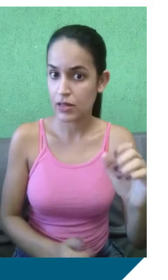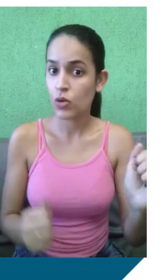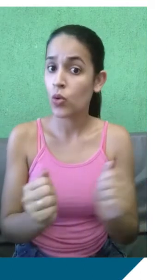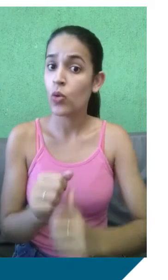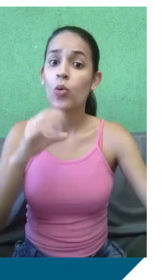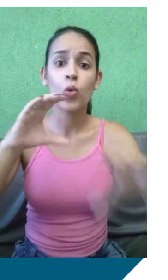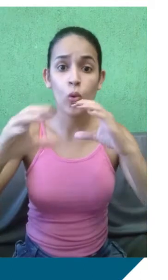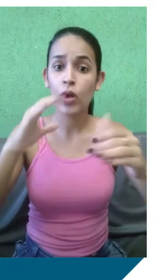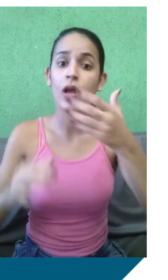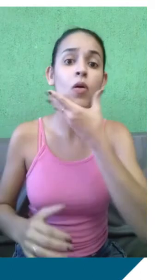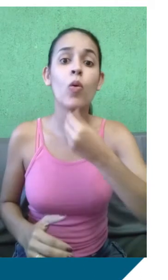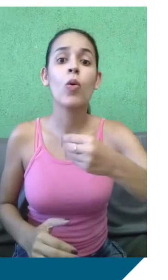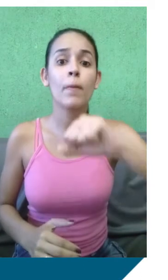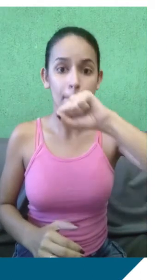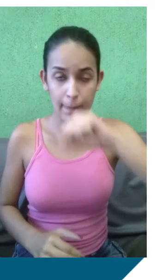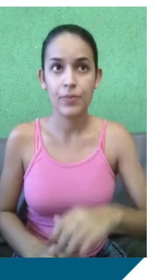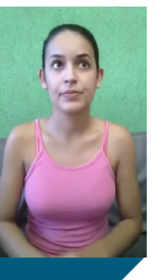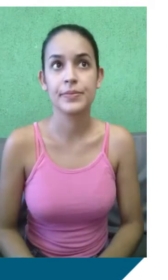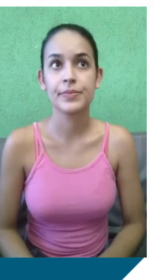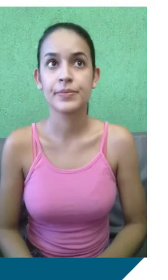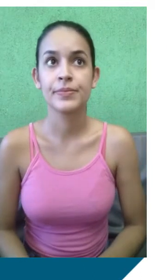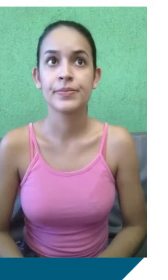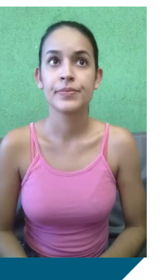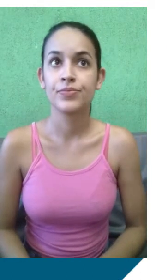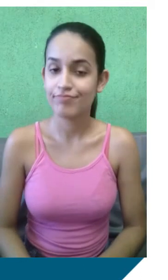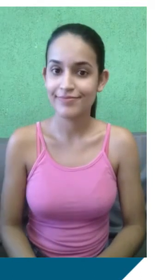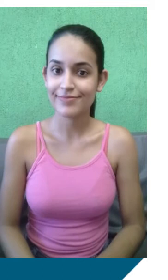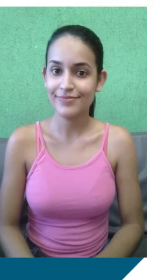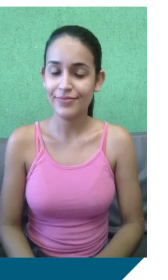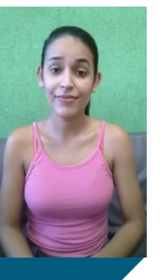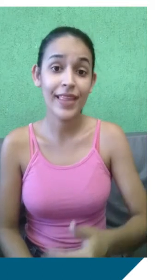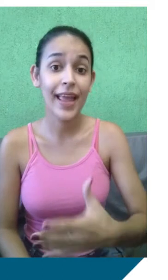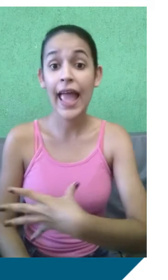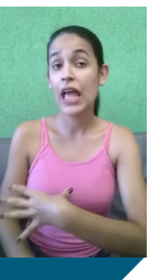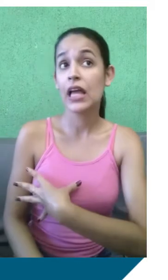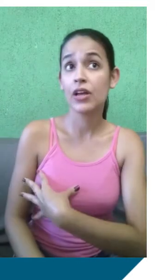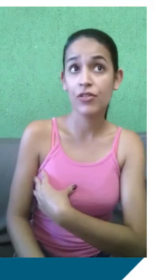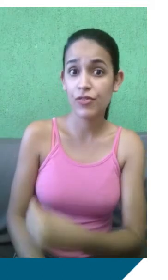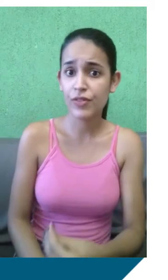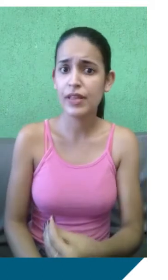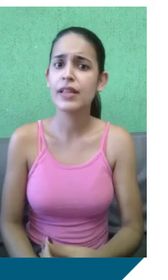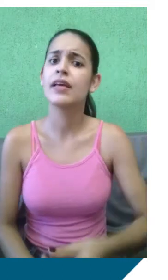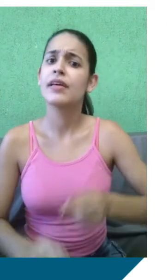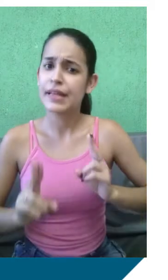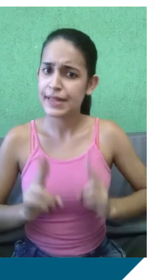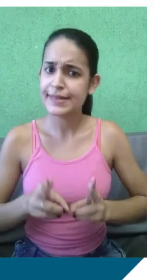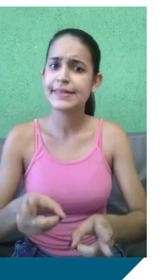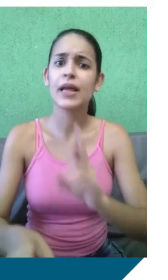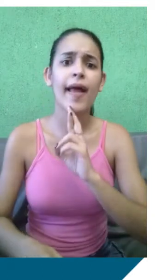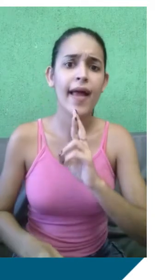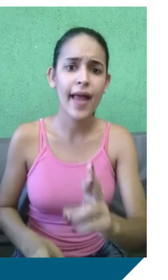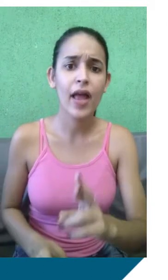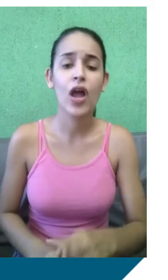24 composições do poeta. Frequentemente, a cantora e compositora Estrela Ruiz é questionada sobre a influência da poesia de